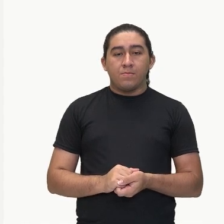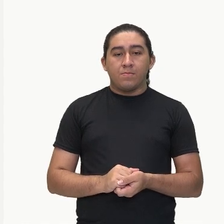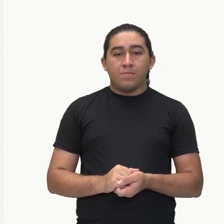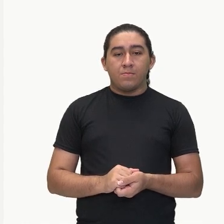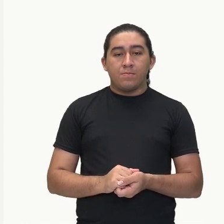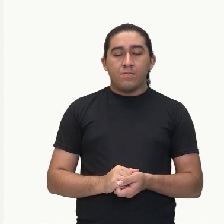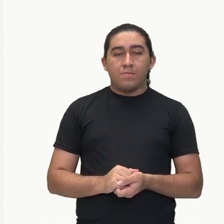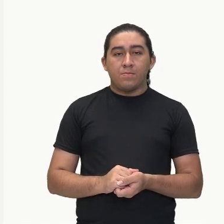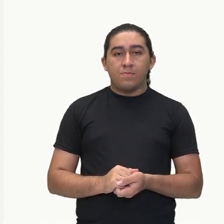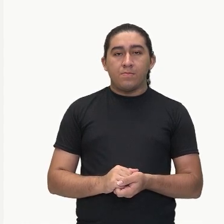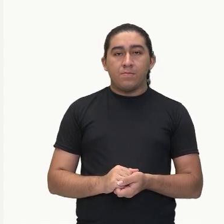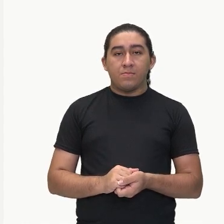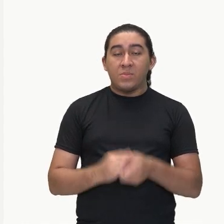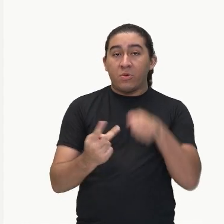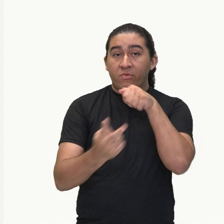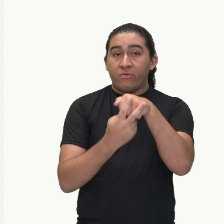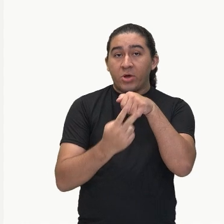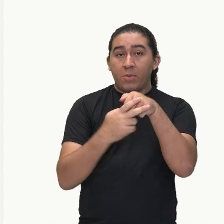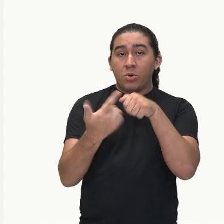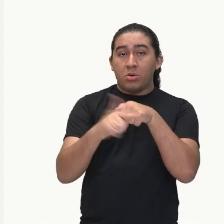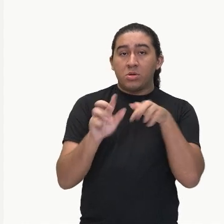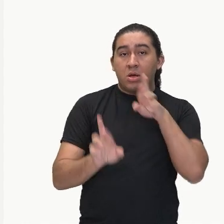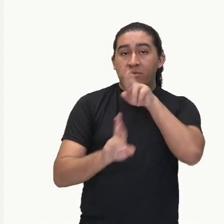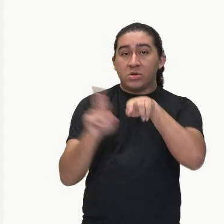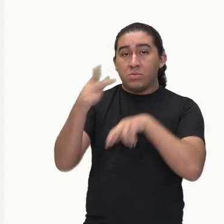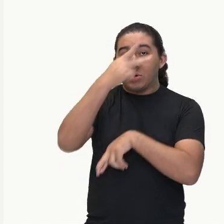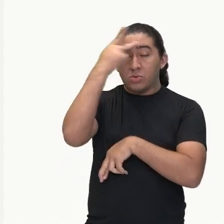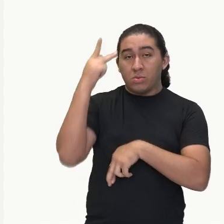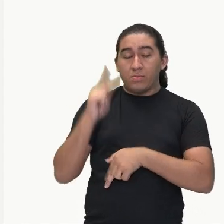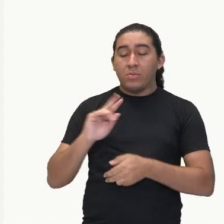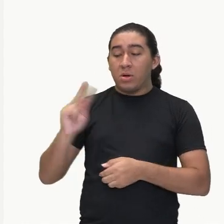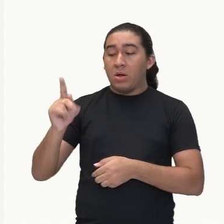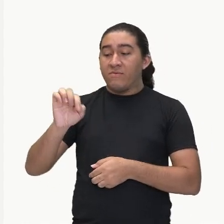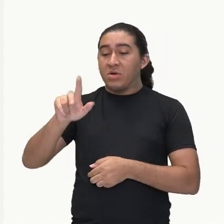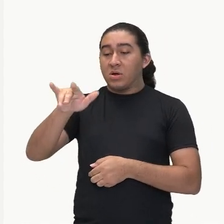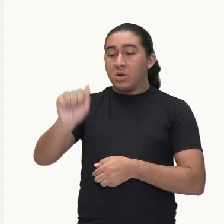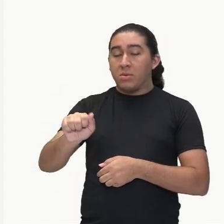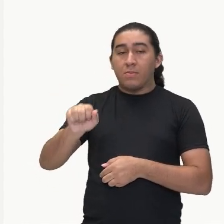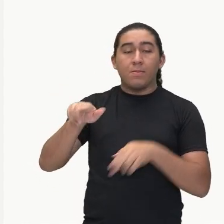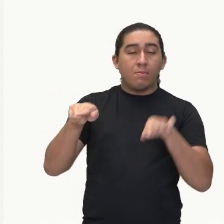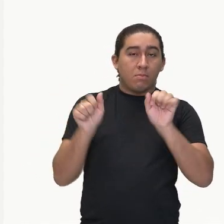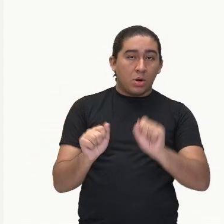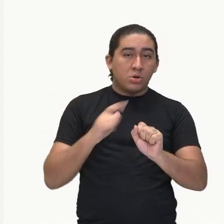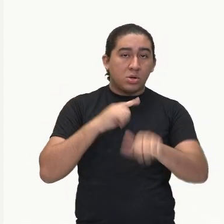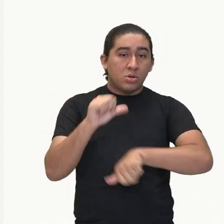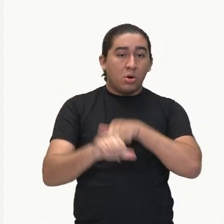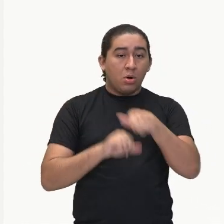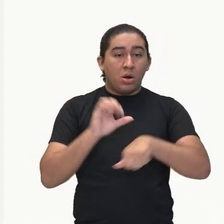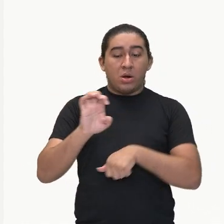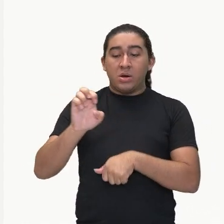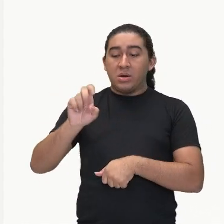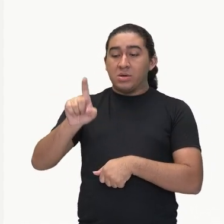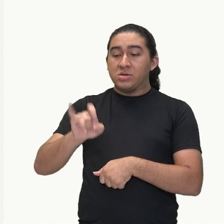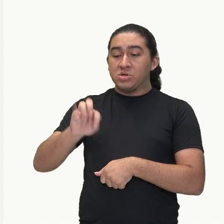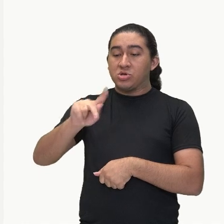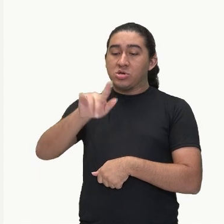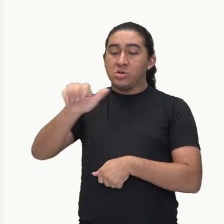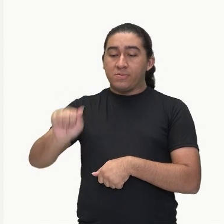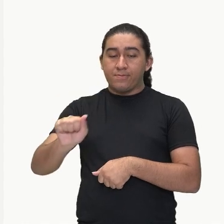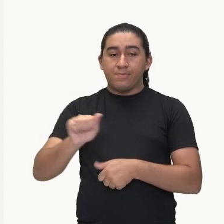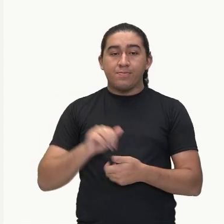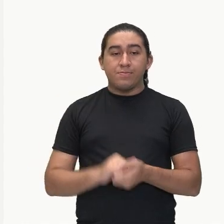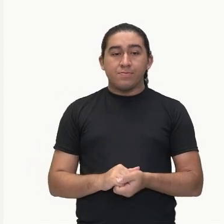verbo impessoal. Havia no sentido de existir. Eu posso substituir por existia. Existia muitos copos naquela